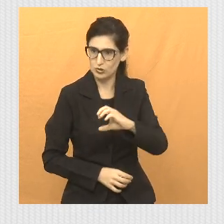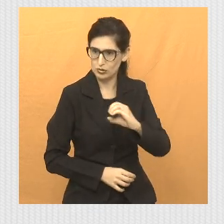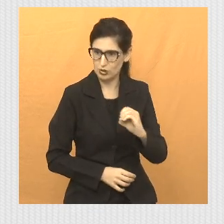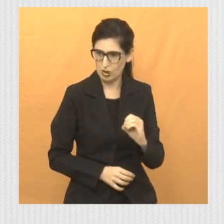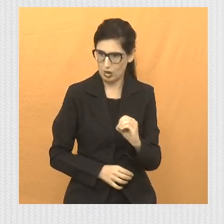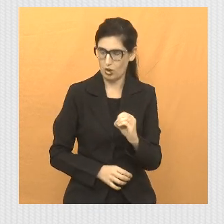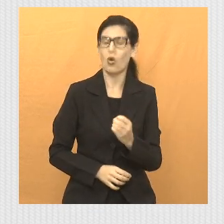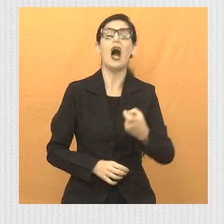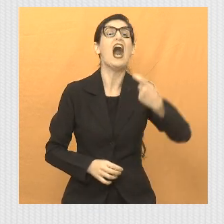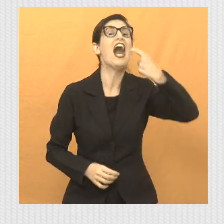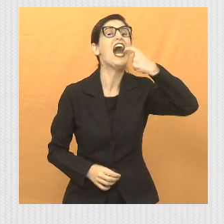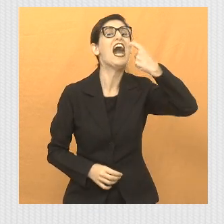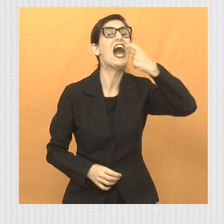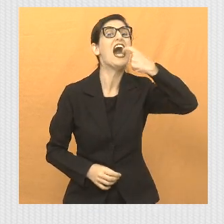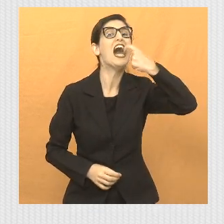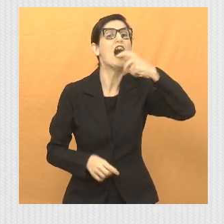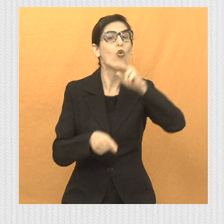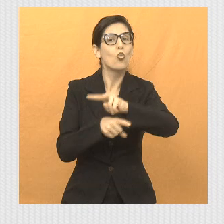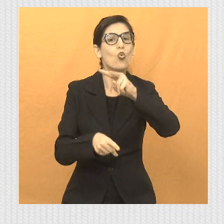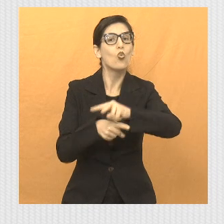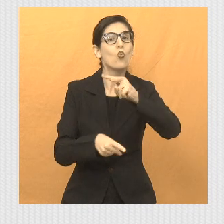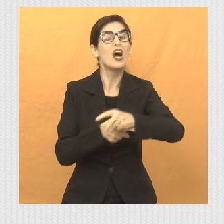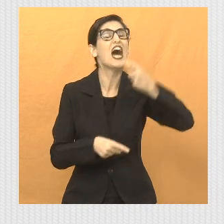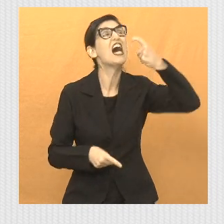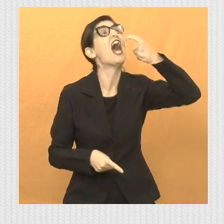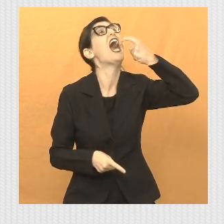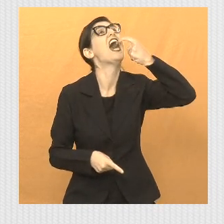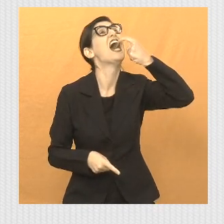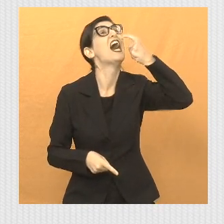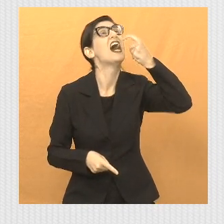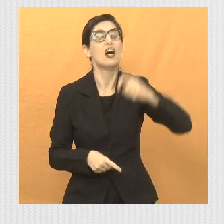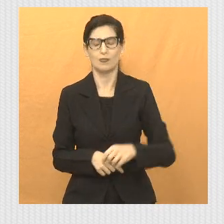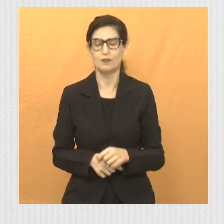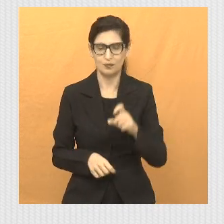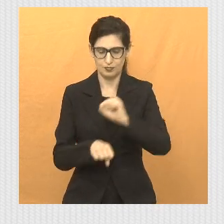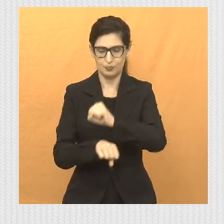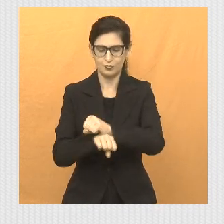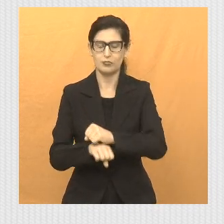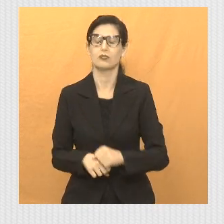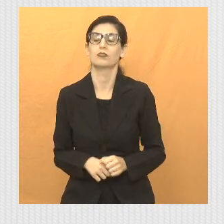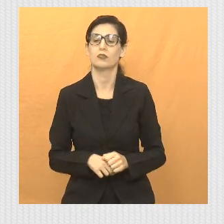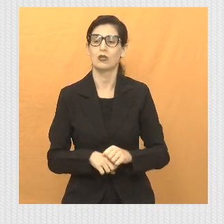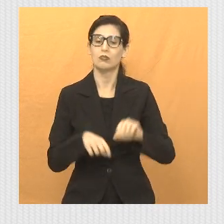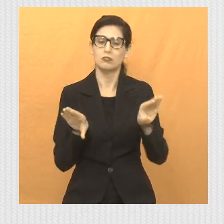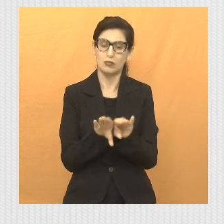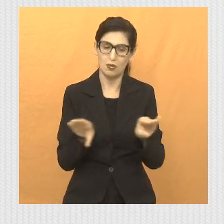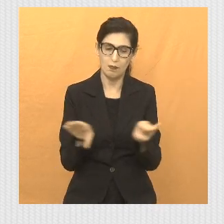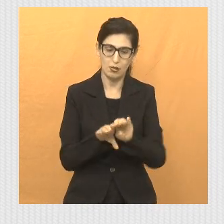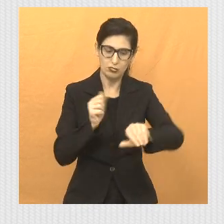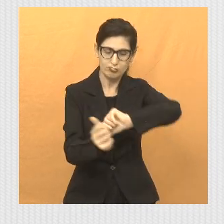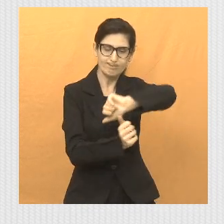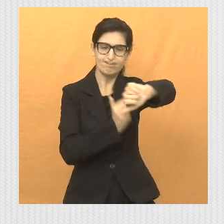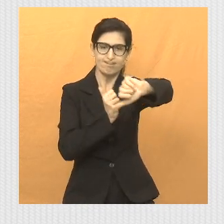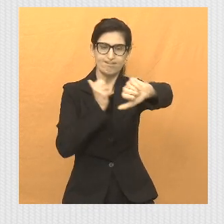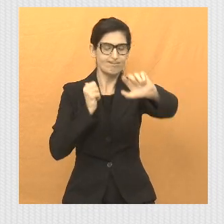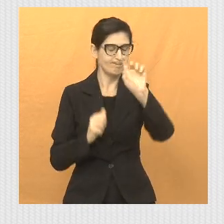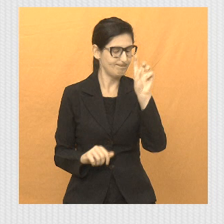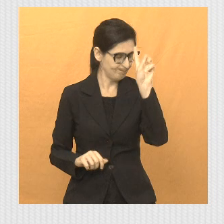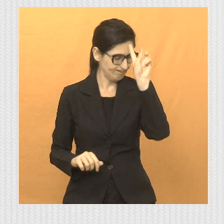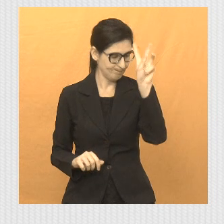Especialidades Odontológicas, o Centro de Reabilitação, o Centro de Atenção